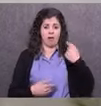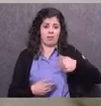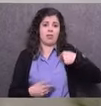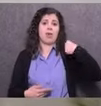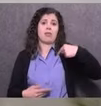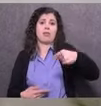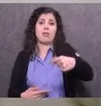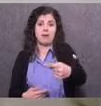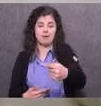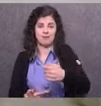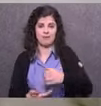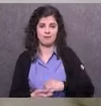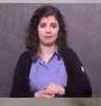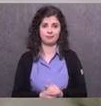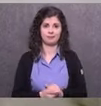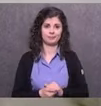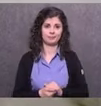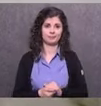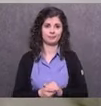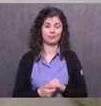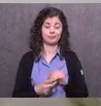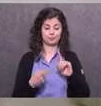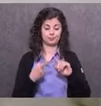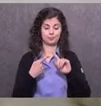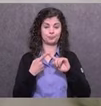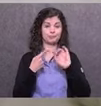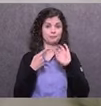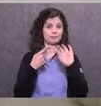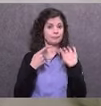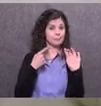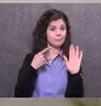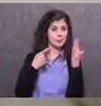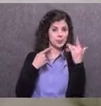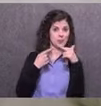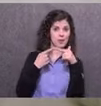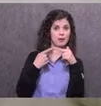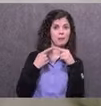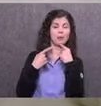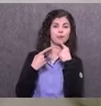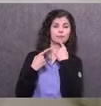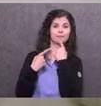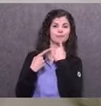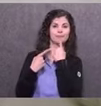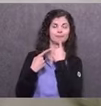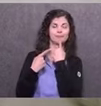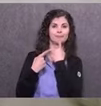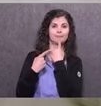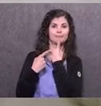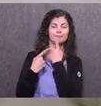O primeiro momento é,